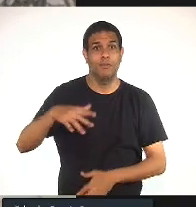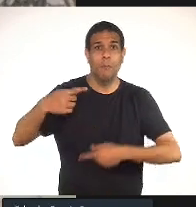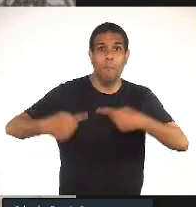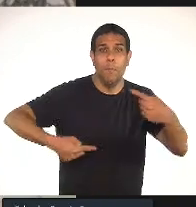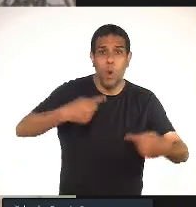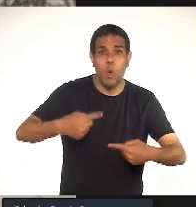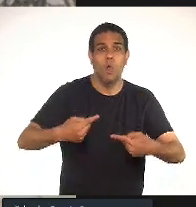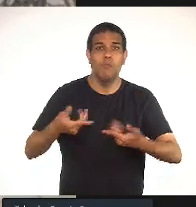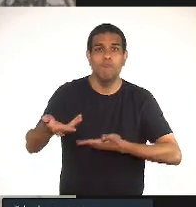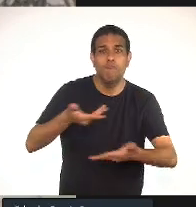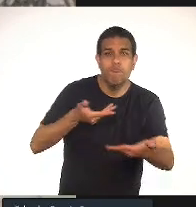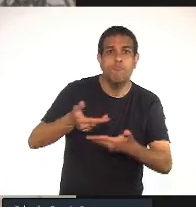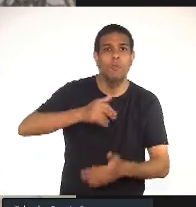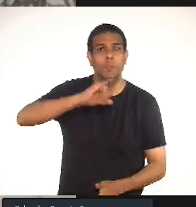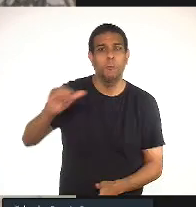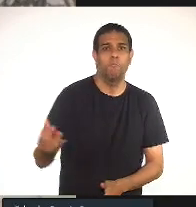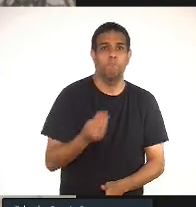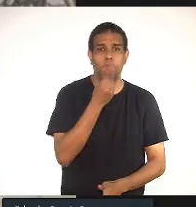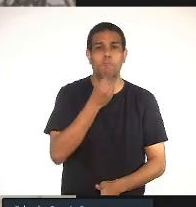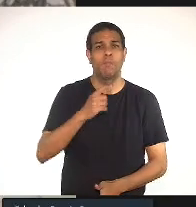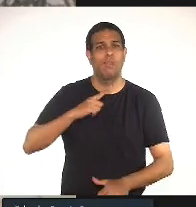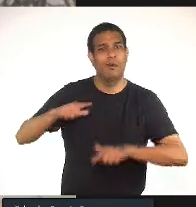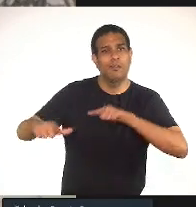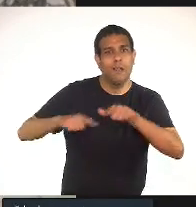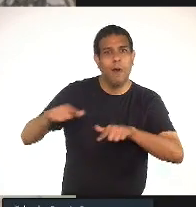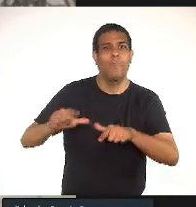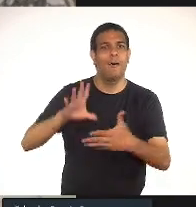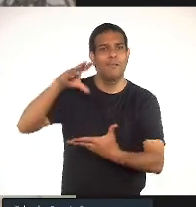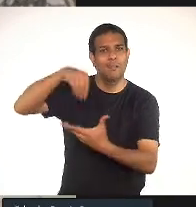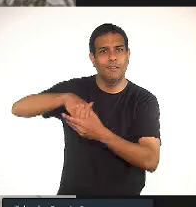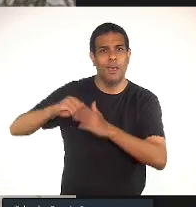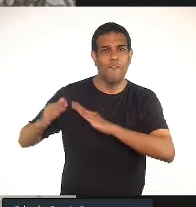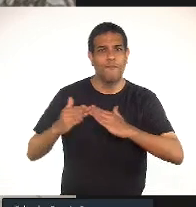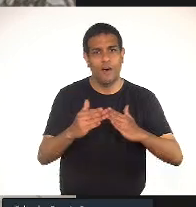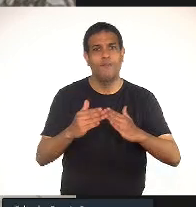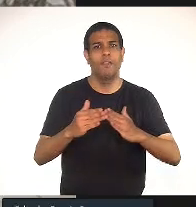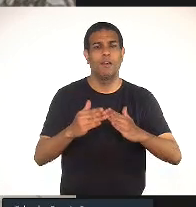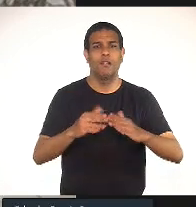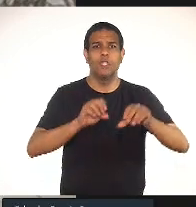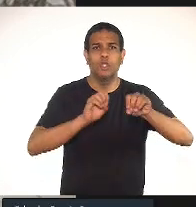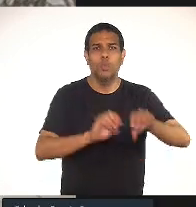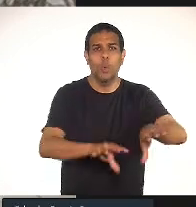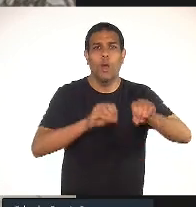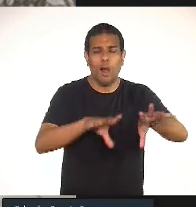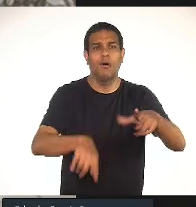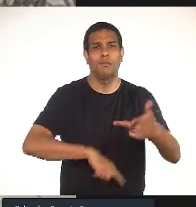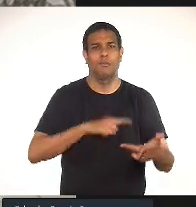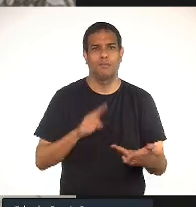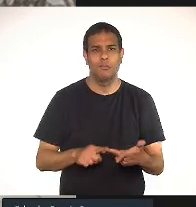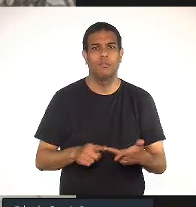políticas, serviços e oportunidades de emprego e renda, educação básica